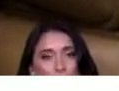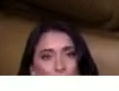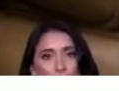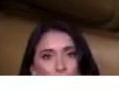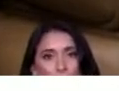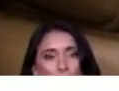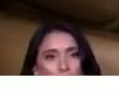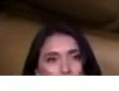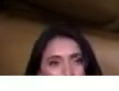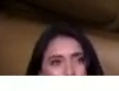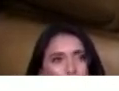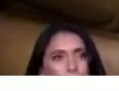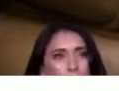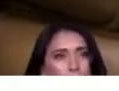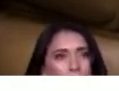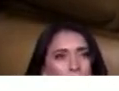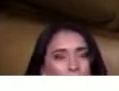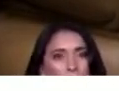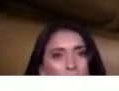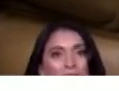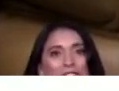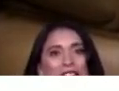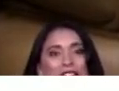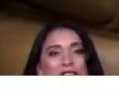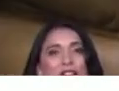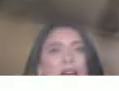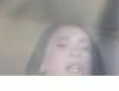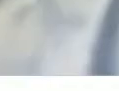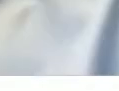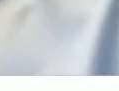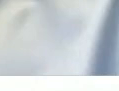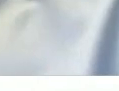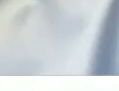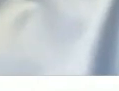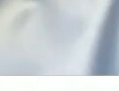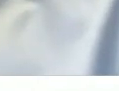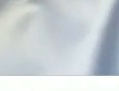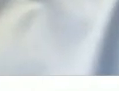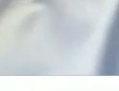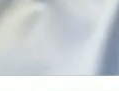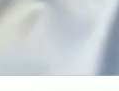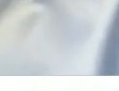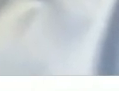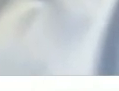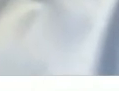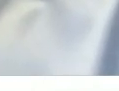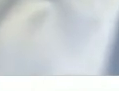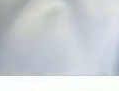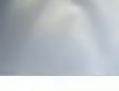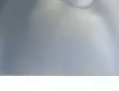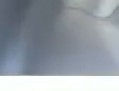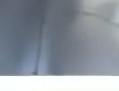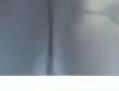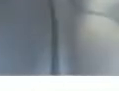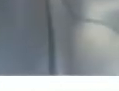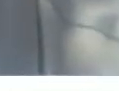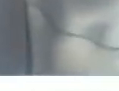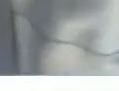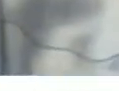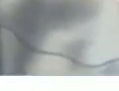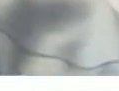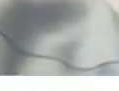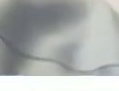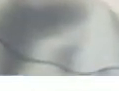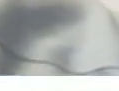partiam de um local situado no Vale do Paraíba, onde... Arnaldo, eu acompanho o Supremo já há algum tempo, eu tenho a impressão